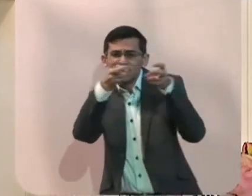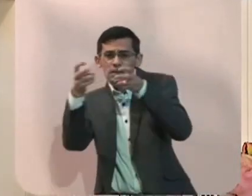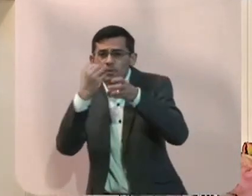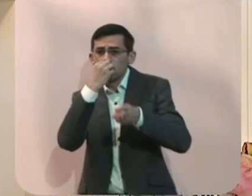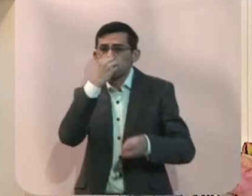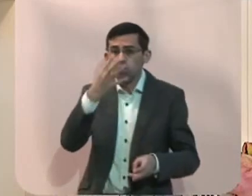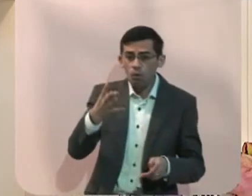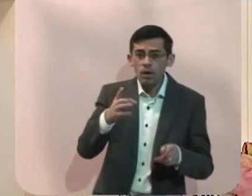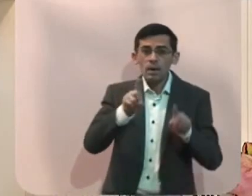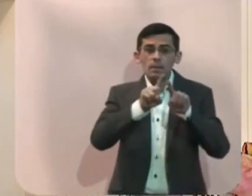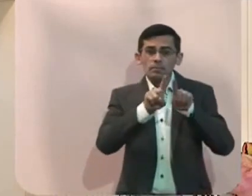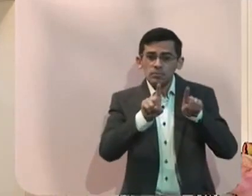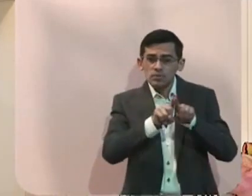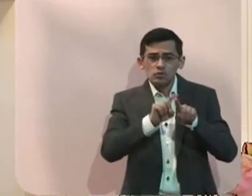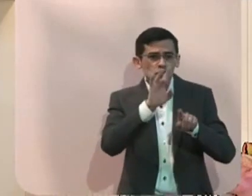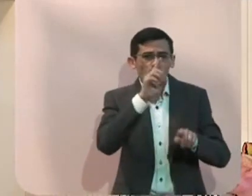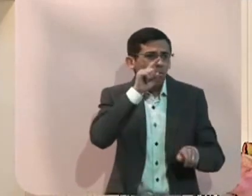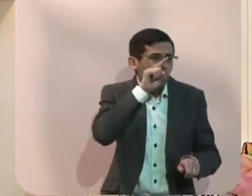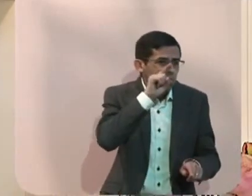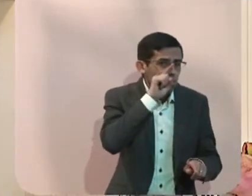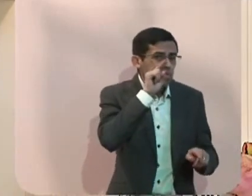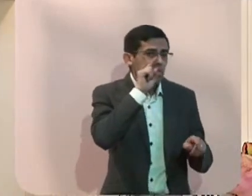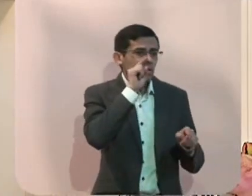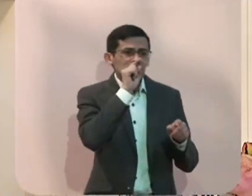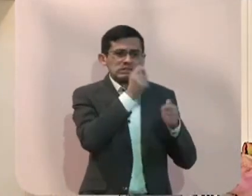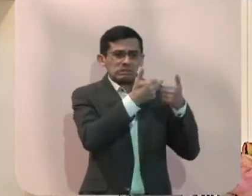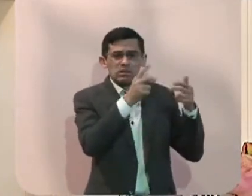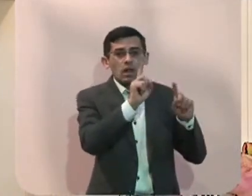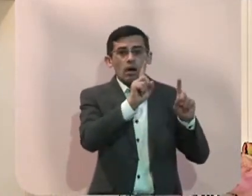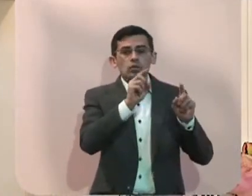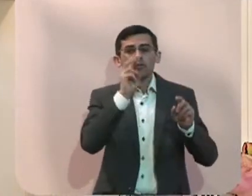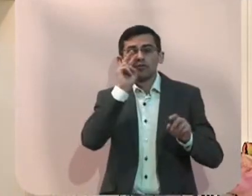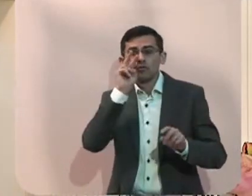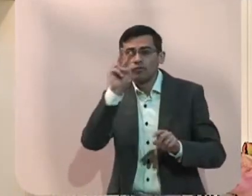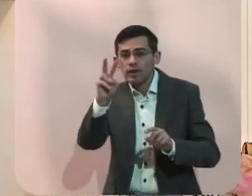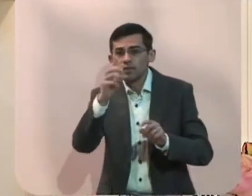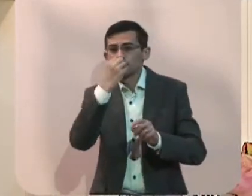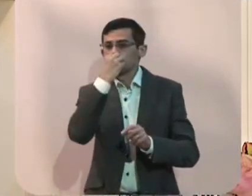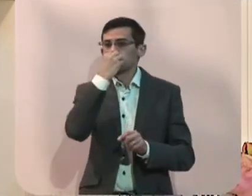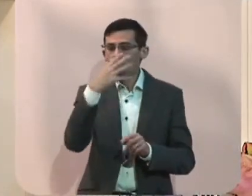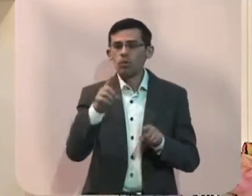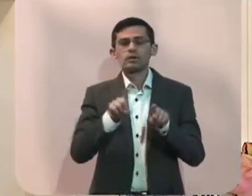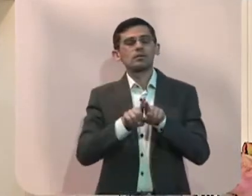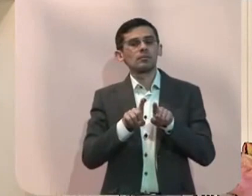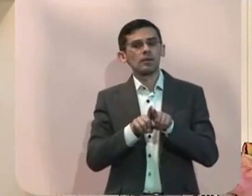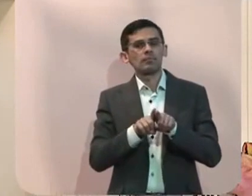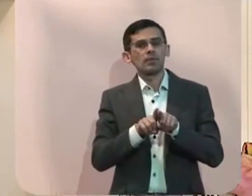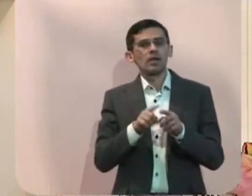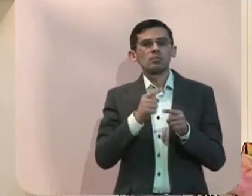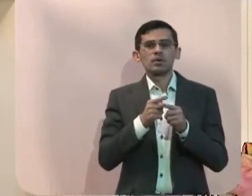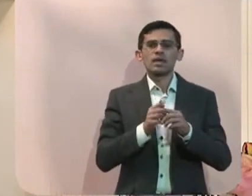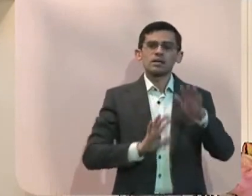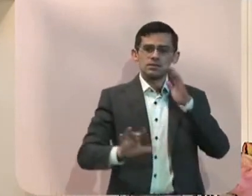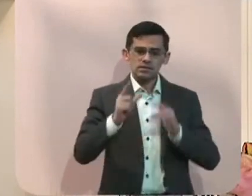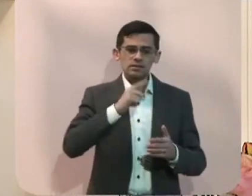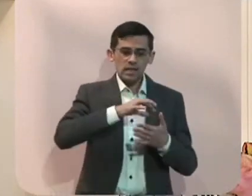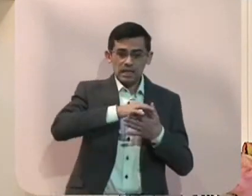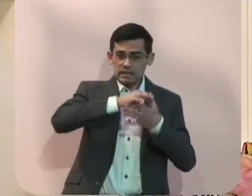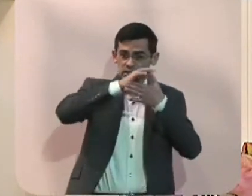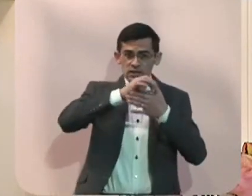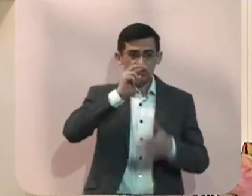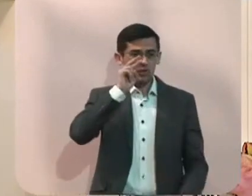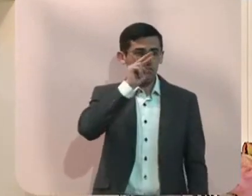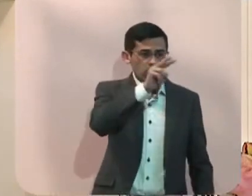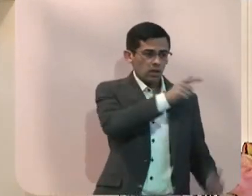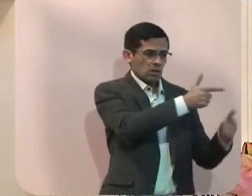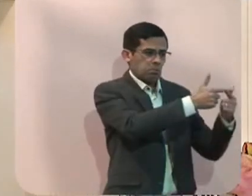os perigos, os riscos que a gente corre. É interessante isso, né? Porque às vezes você tem alguns líderes que só